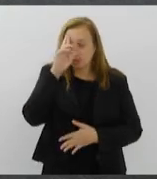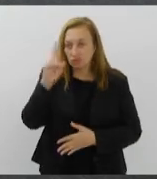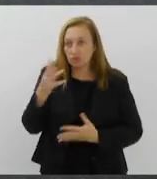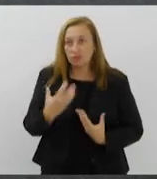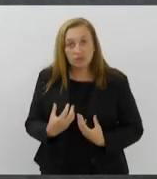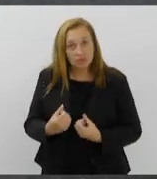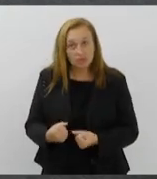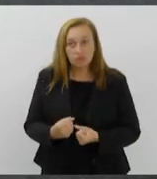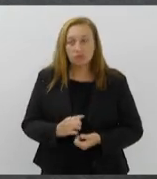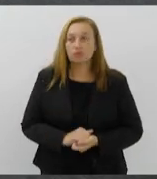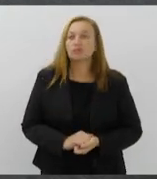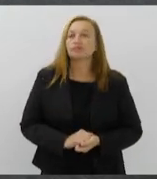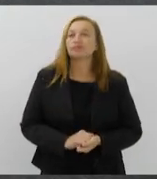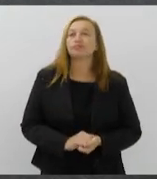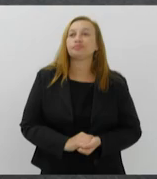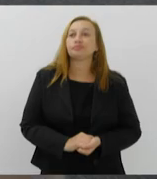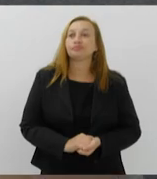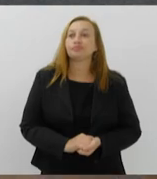concedeu.